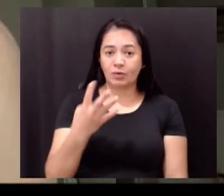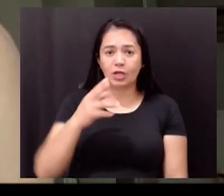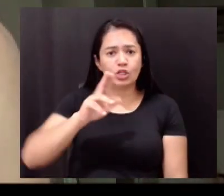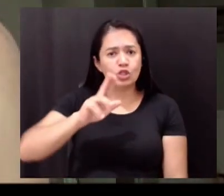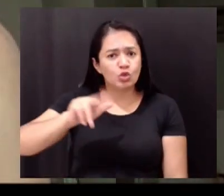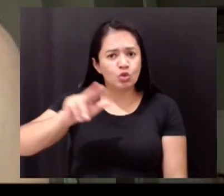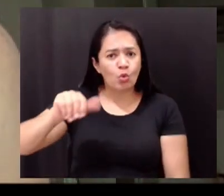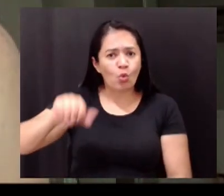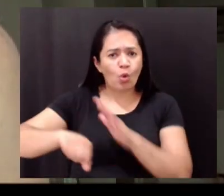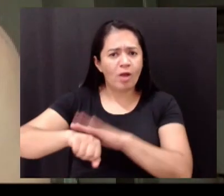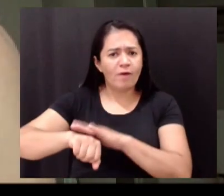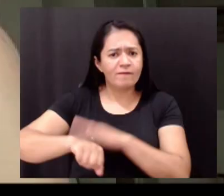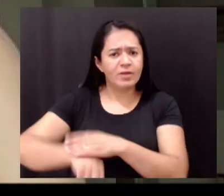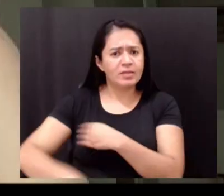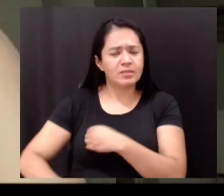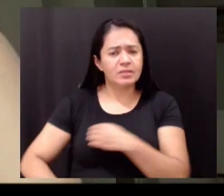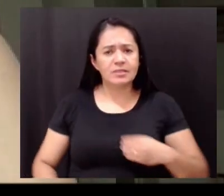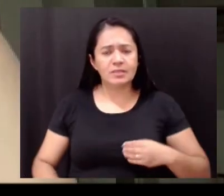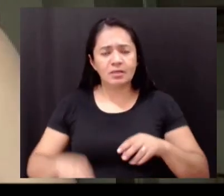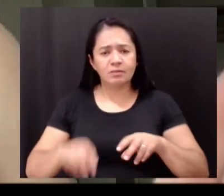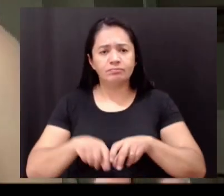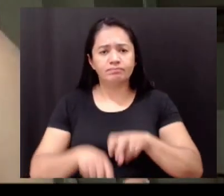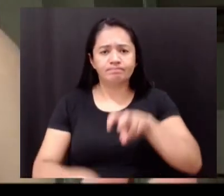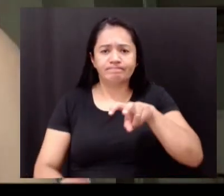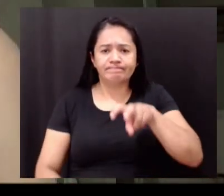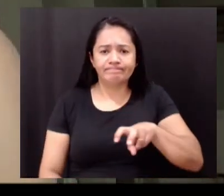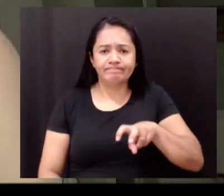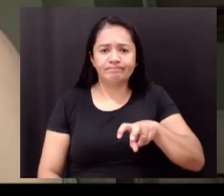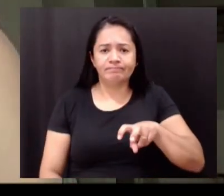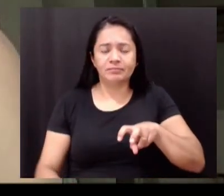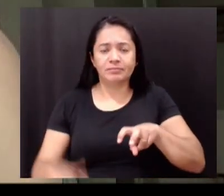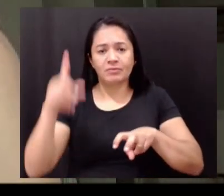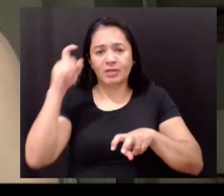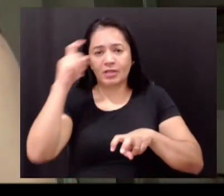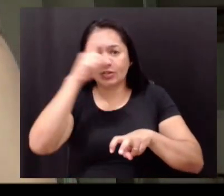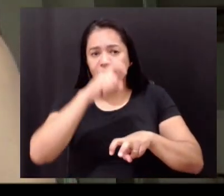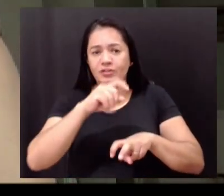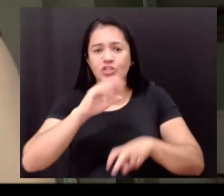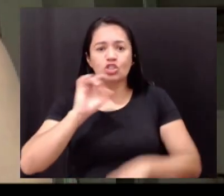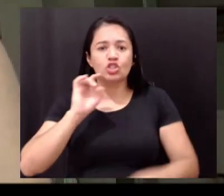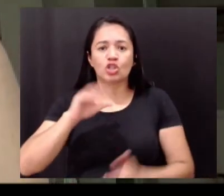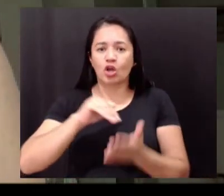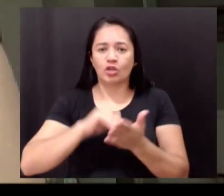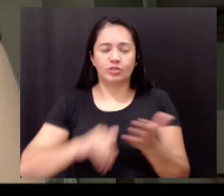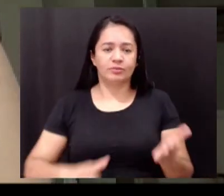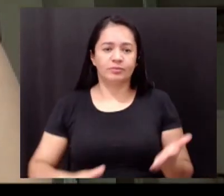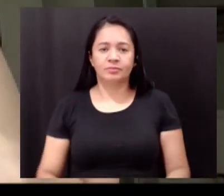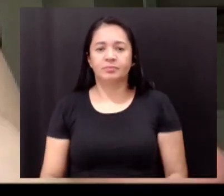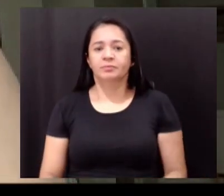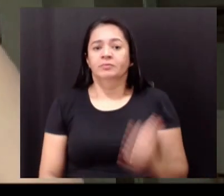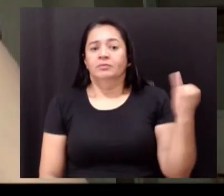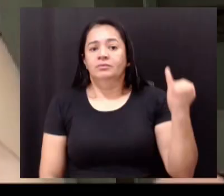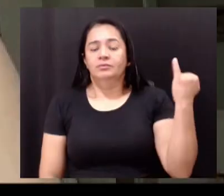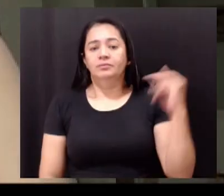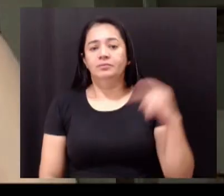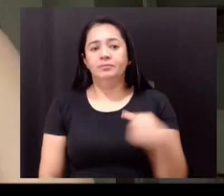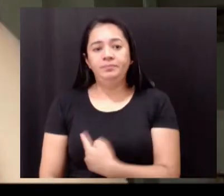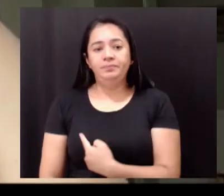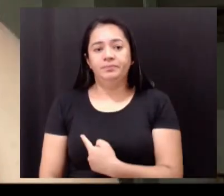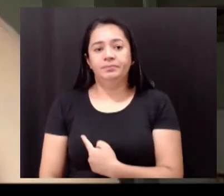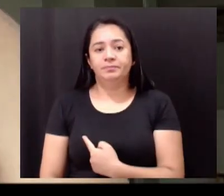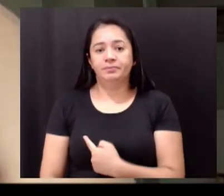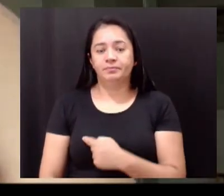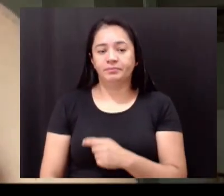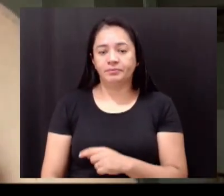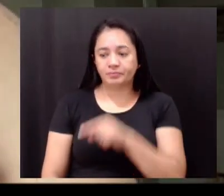Nicolau, acho muito difícil a gente simplesmente tirá-las do rastreamento. Acho importante que a gente indique que elas